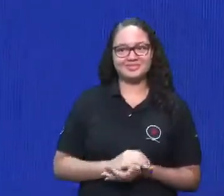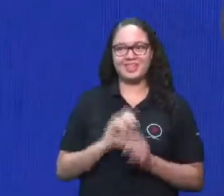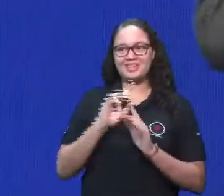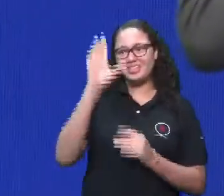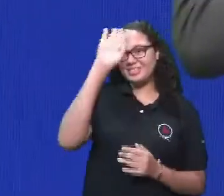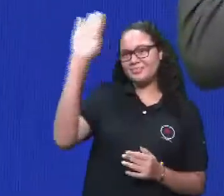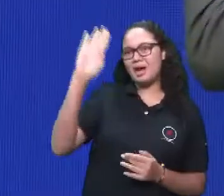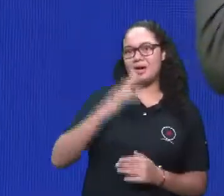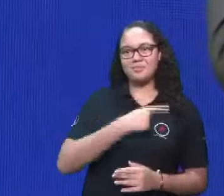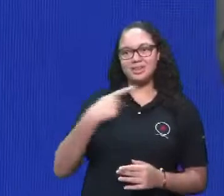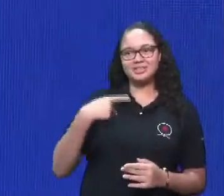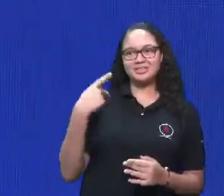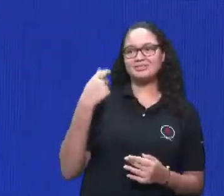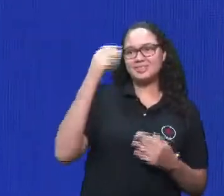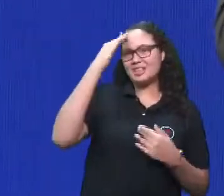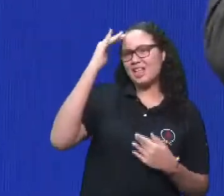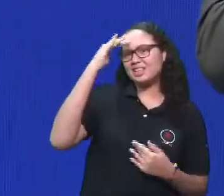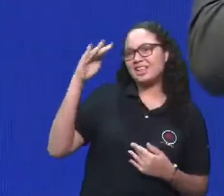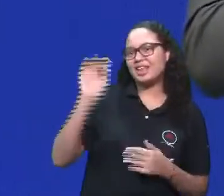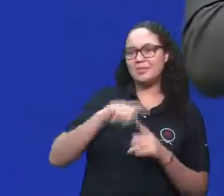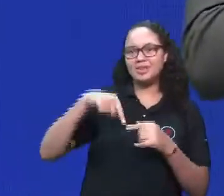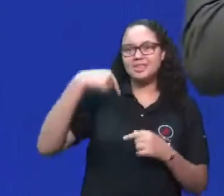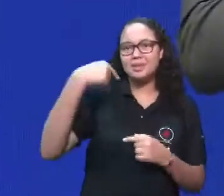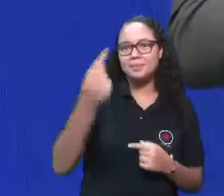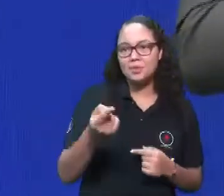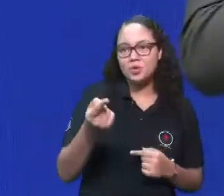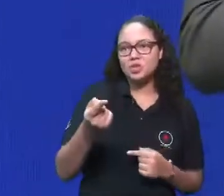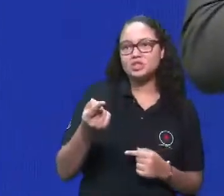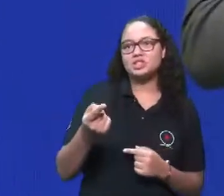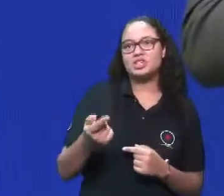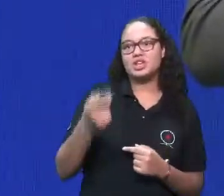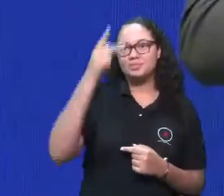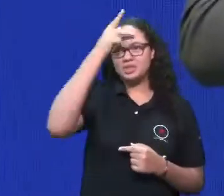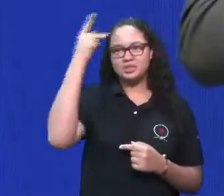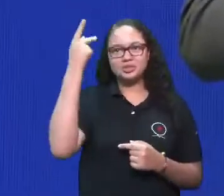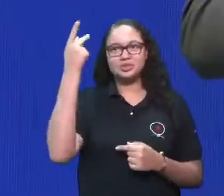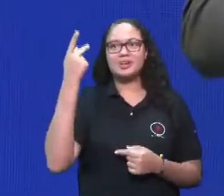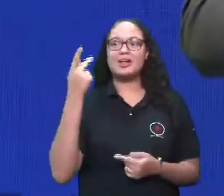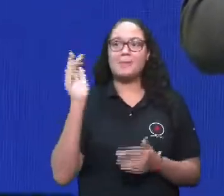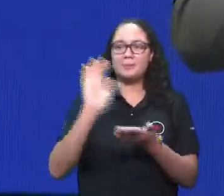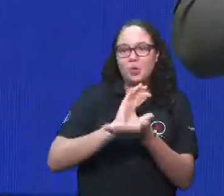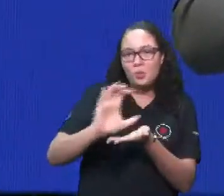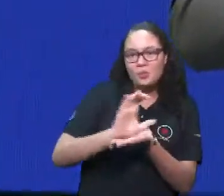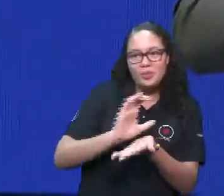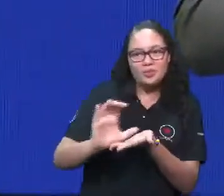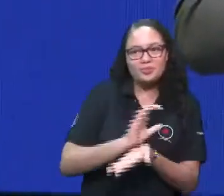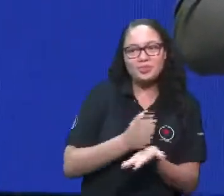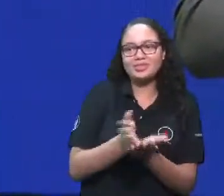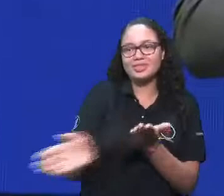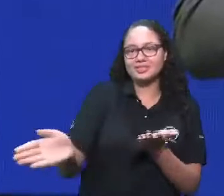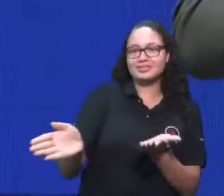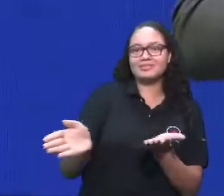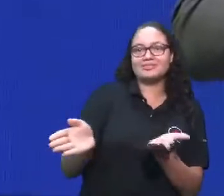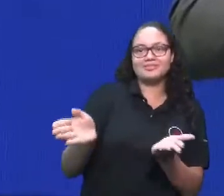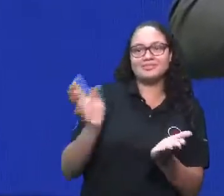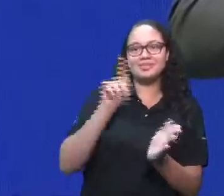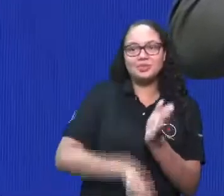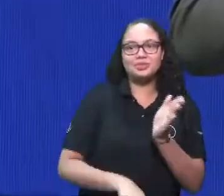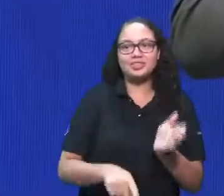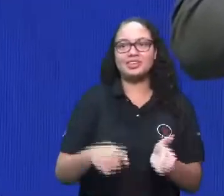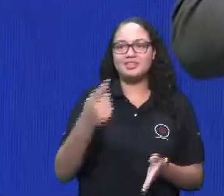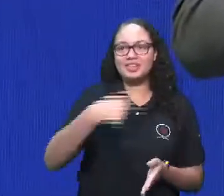que entender que depois que fulano passou a ter dinheiro, ele se desviou. Aí eu te pergunto, você não conhece um pobre desviado?